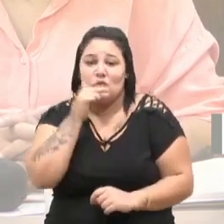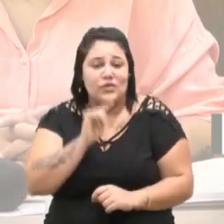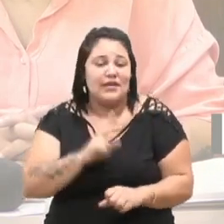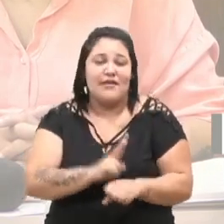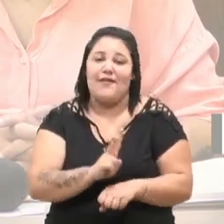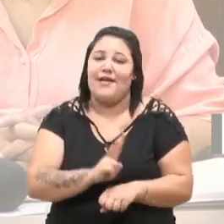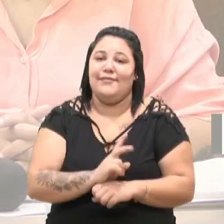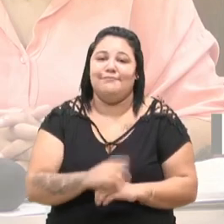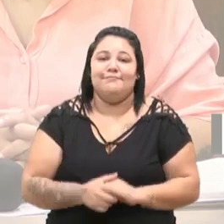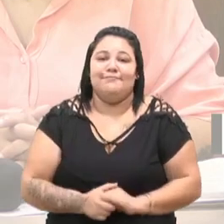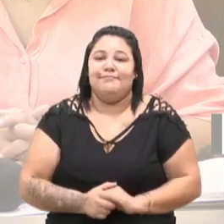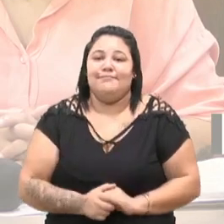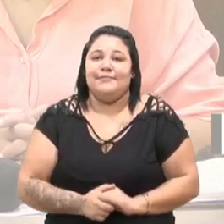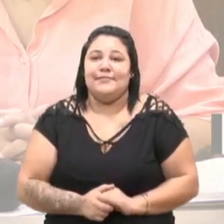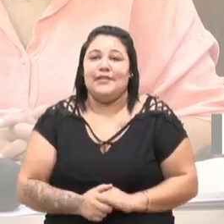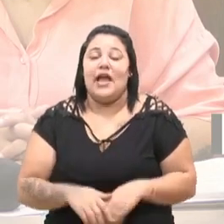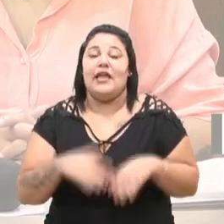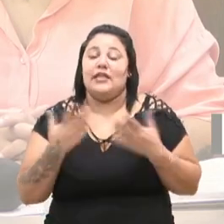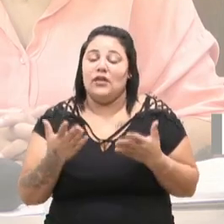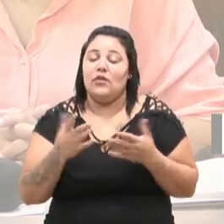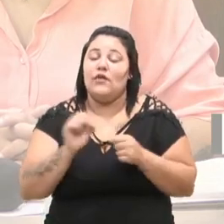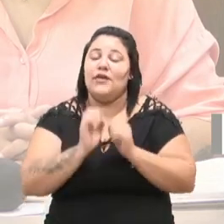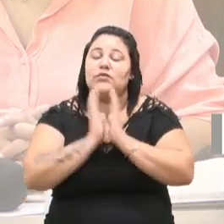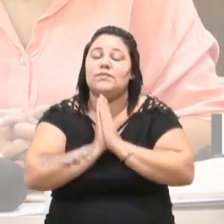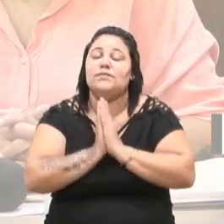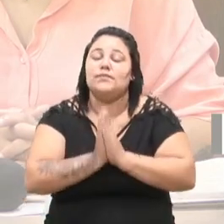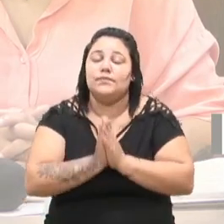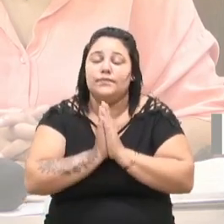vagas. Então, aqui eu faço um apelo.